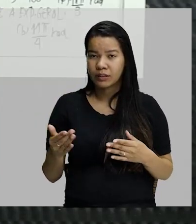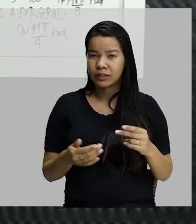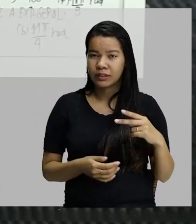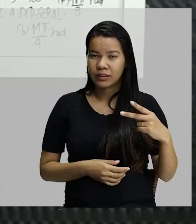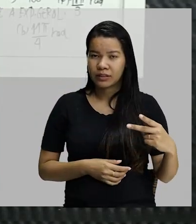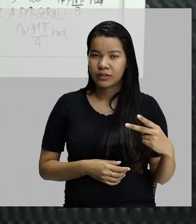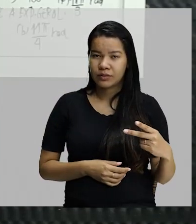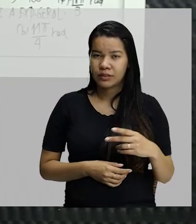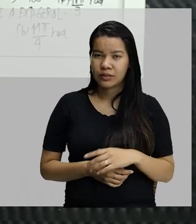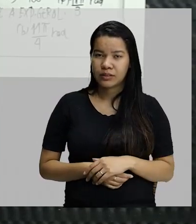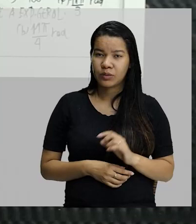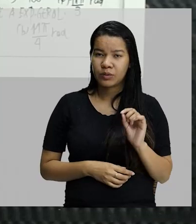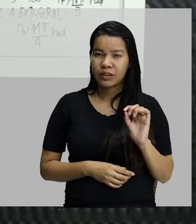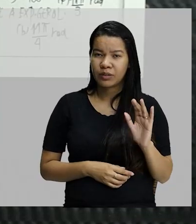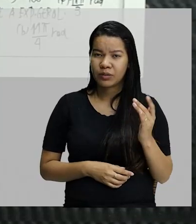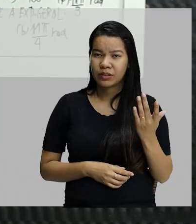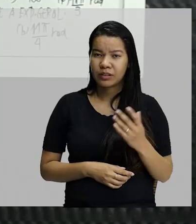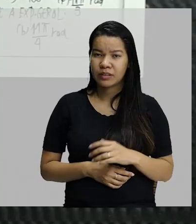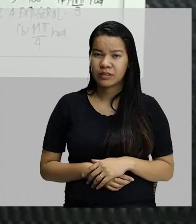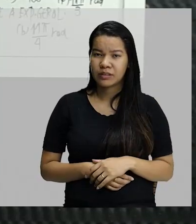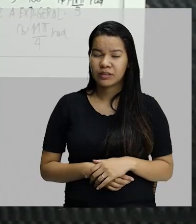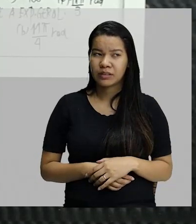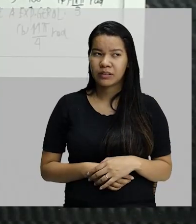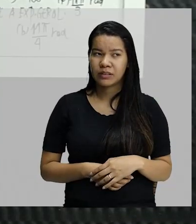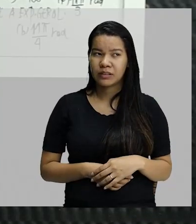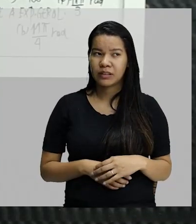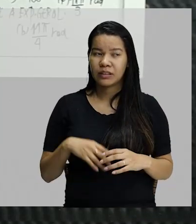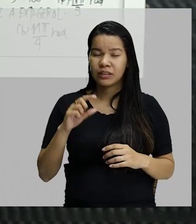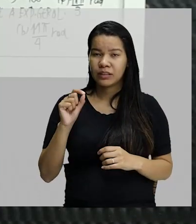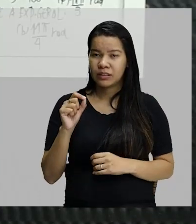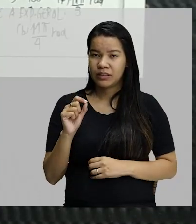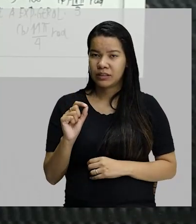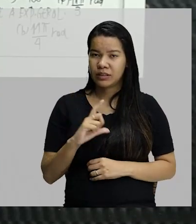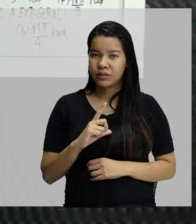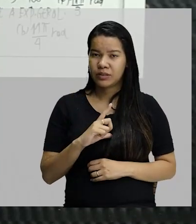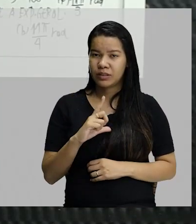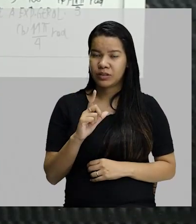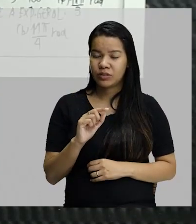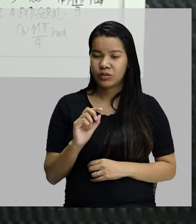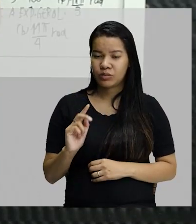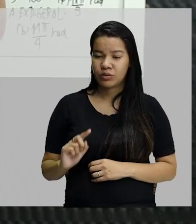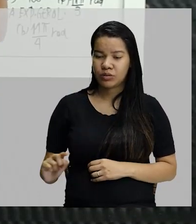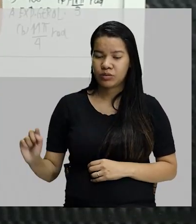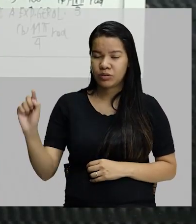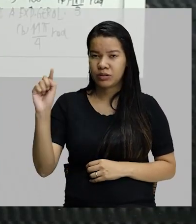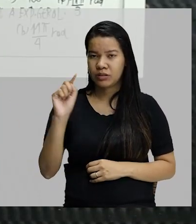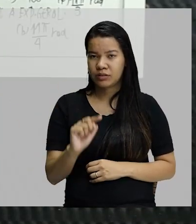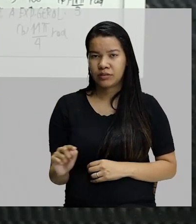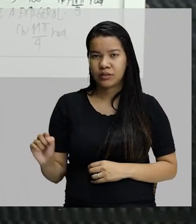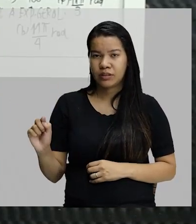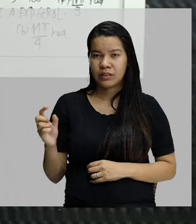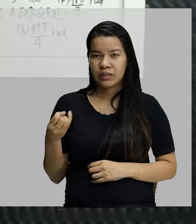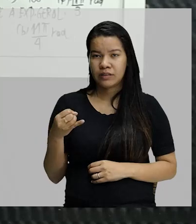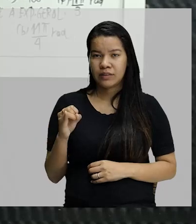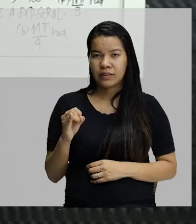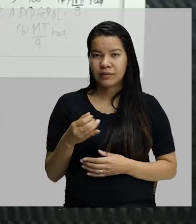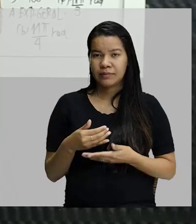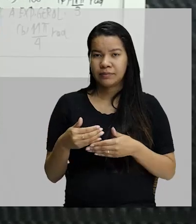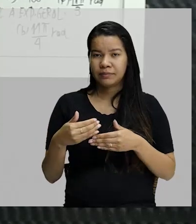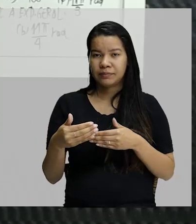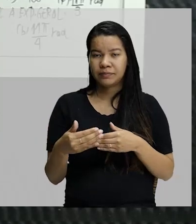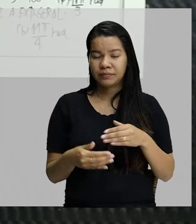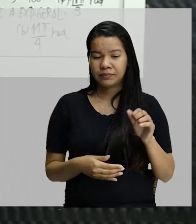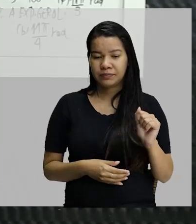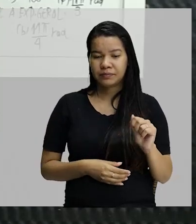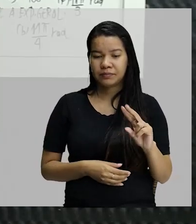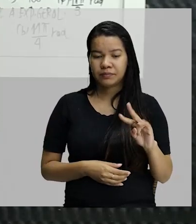o arco negativo, o que acontece? São arcos que vieram para o sentido anti-horário. Tá? Quando você parte do A e vai